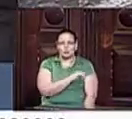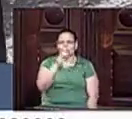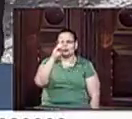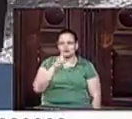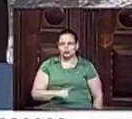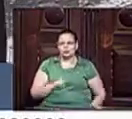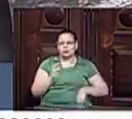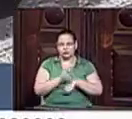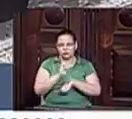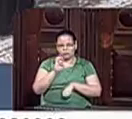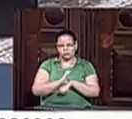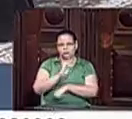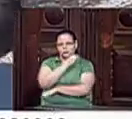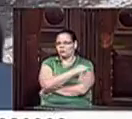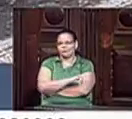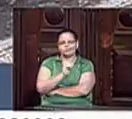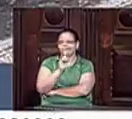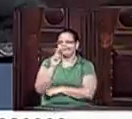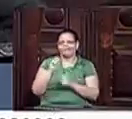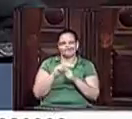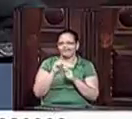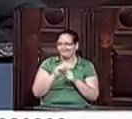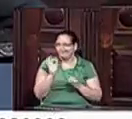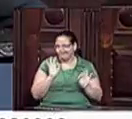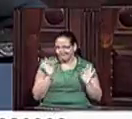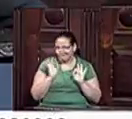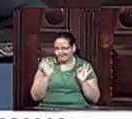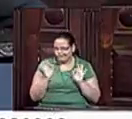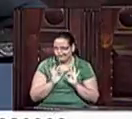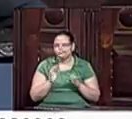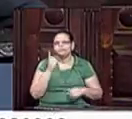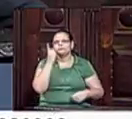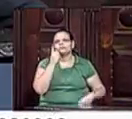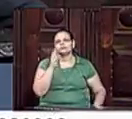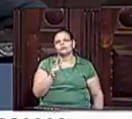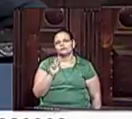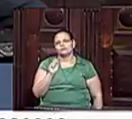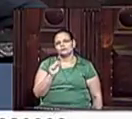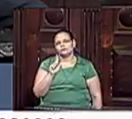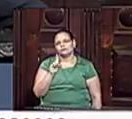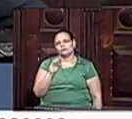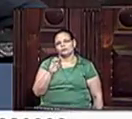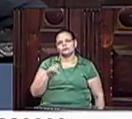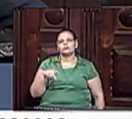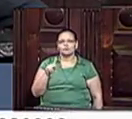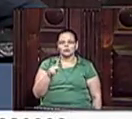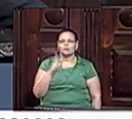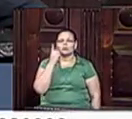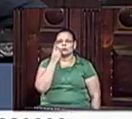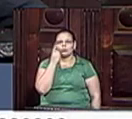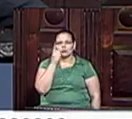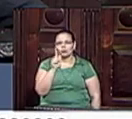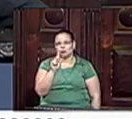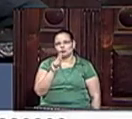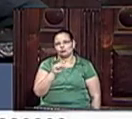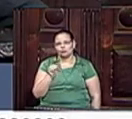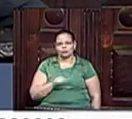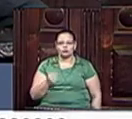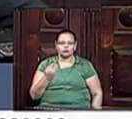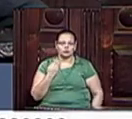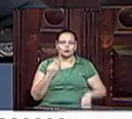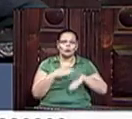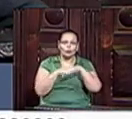direito do Estado do Rio de Janeiro, e não o fez. Deputado Valdec. Deputado Luiz Paulo, conversávamos agora há pouco, quando